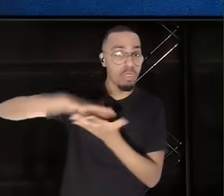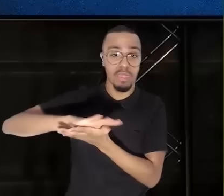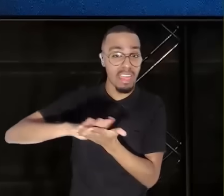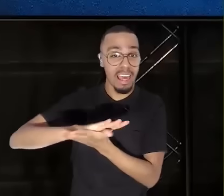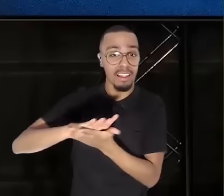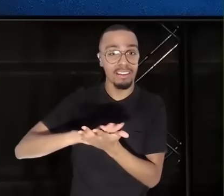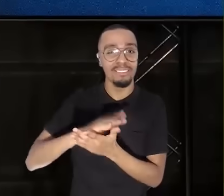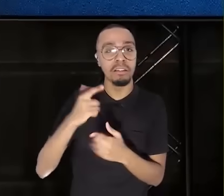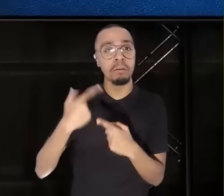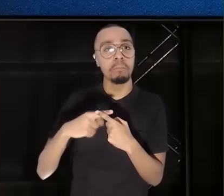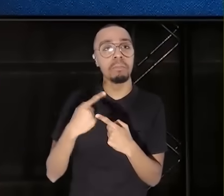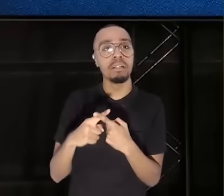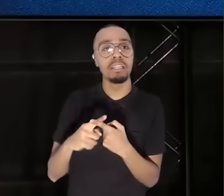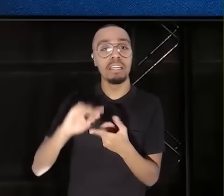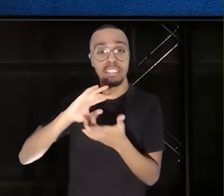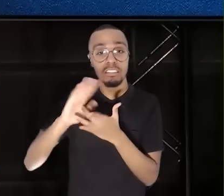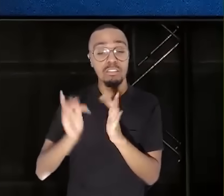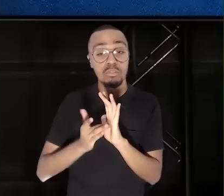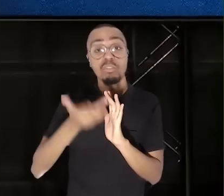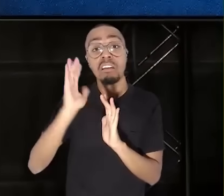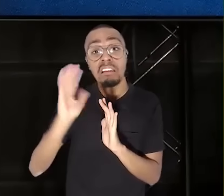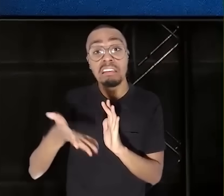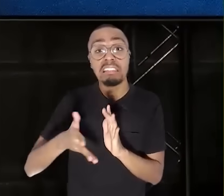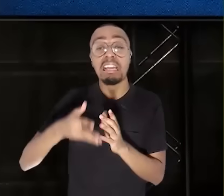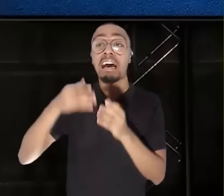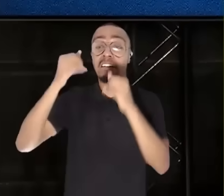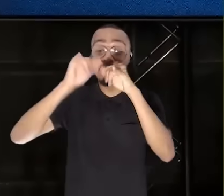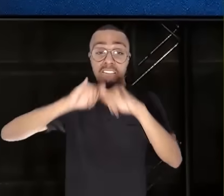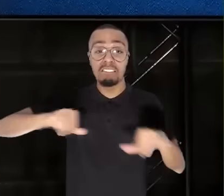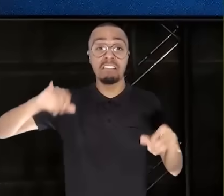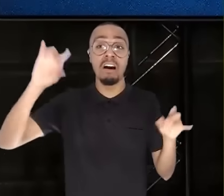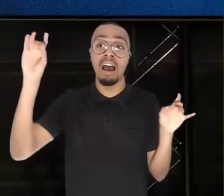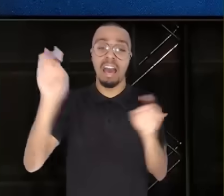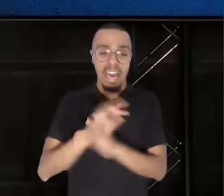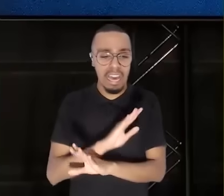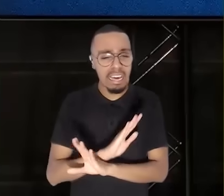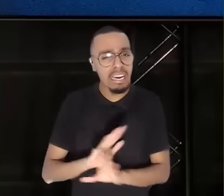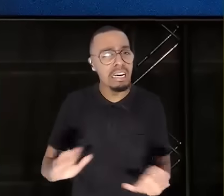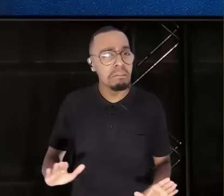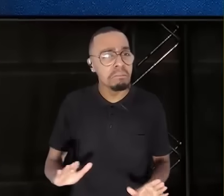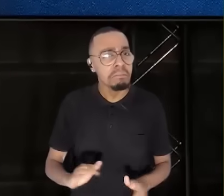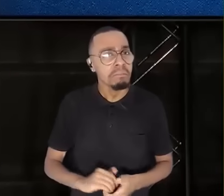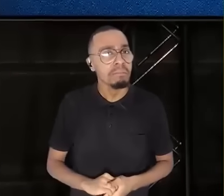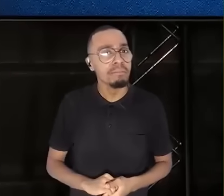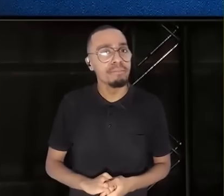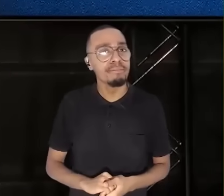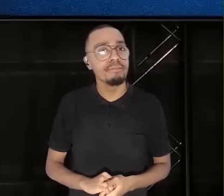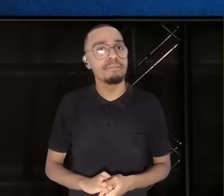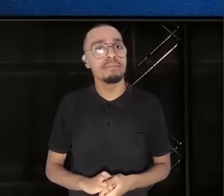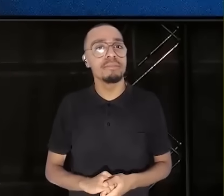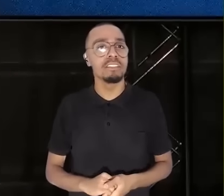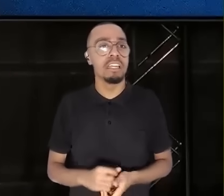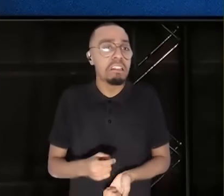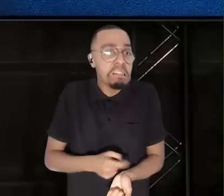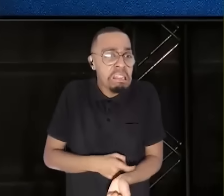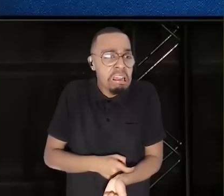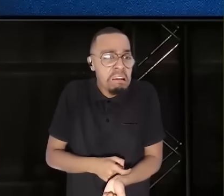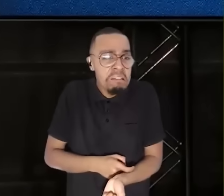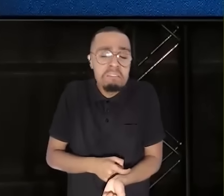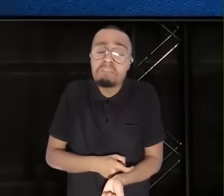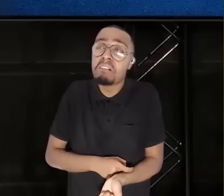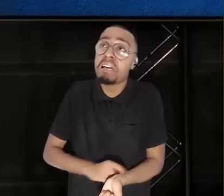Porque ele já disse: está consumado. Você sabe o que vai fazer Jesus ficar nervoso no